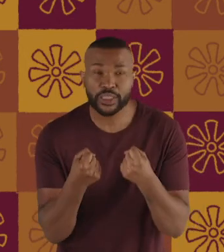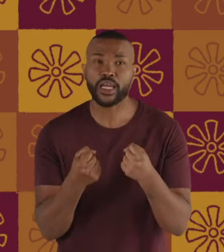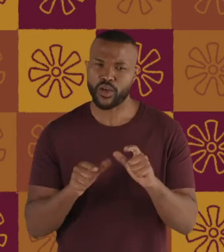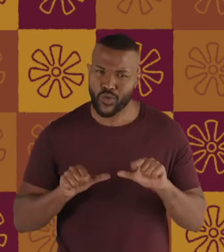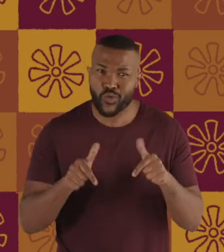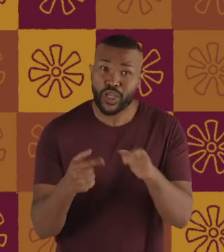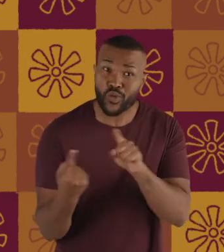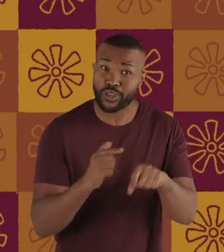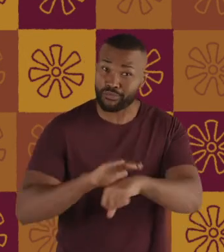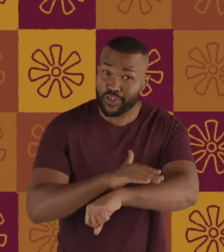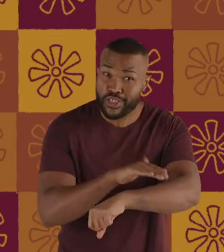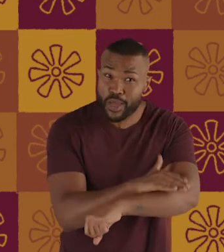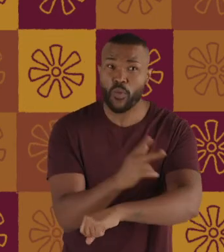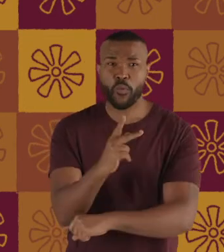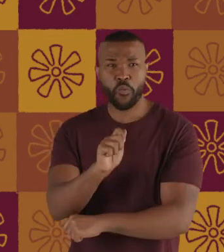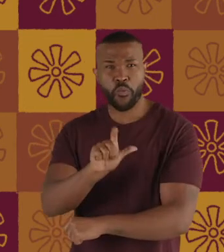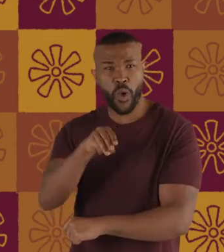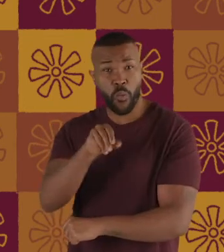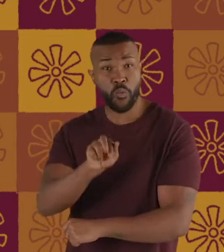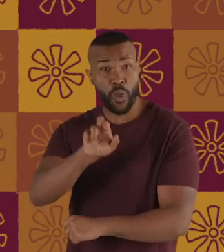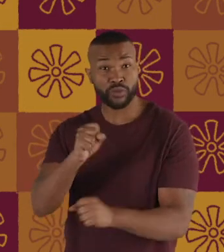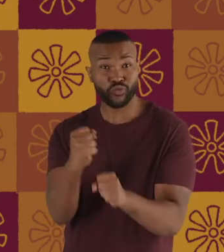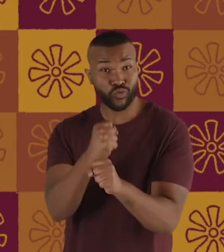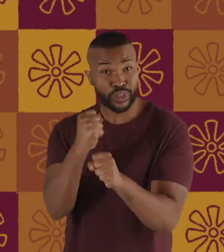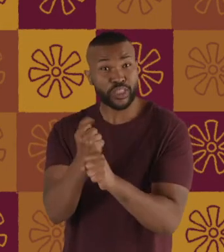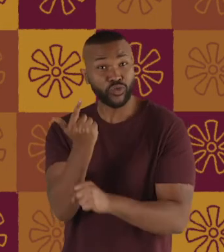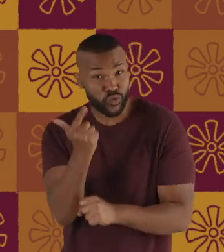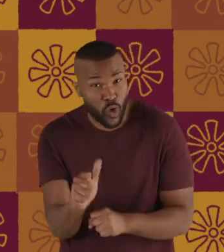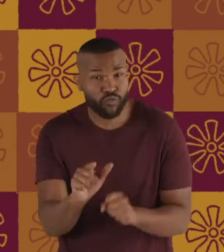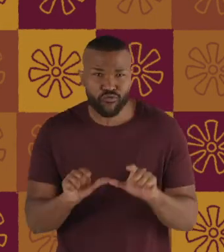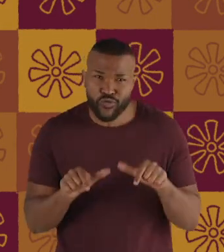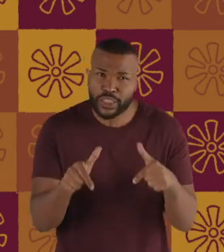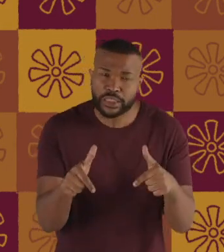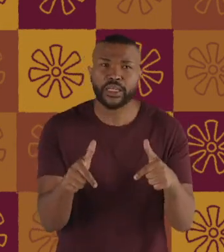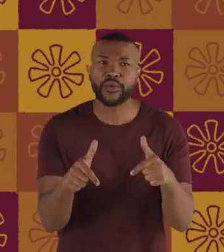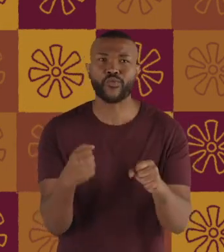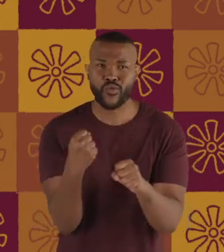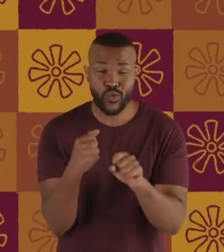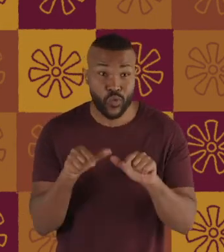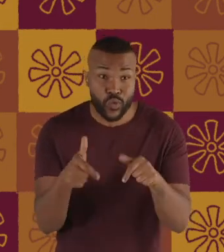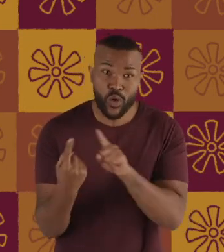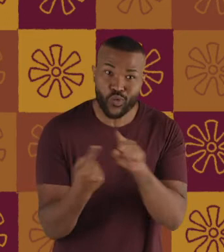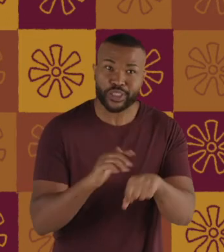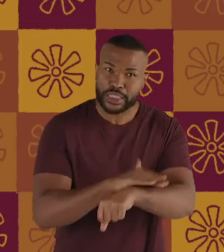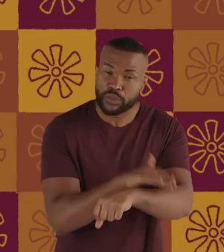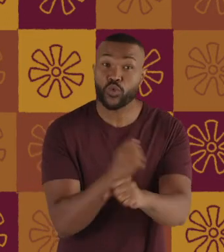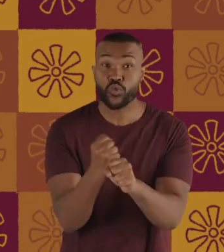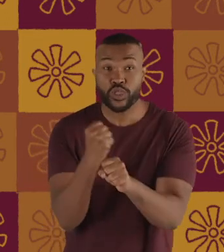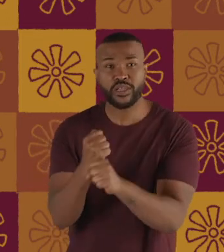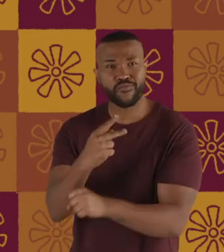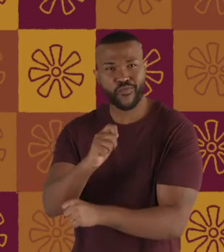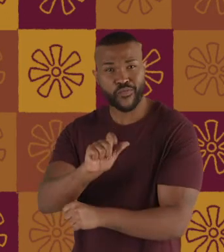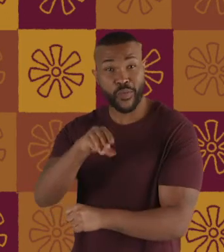novo. Fortalecer a luta contra o racismo é fazer Palmares de novo. Fortalecer a luta contra o racismo é fazer